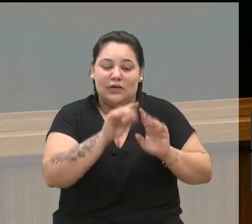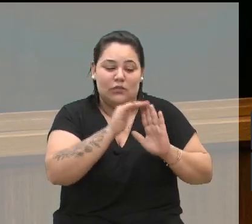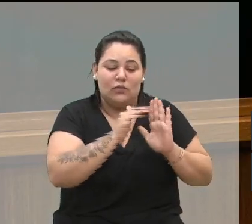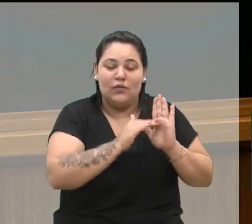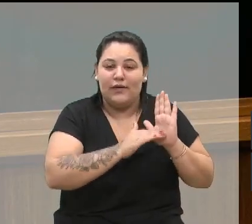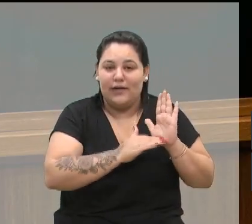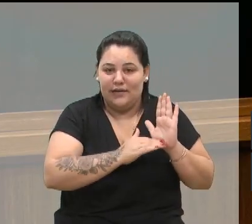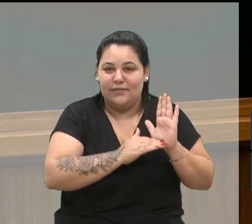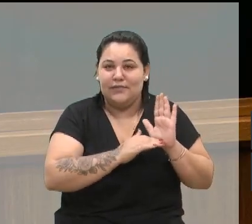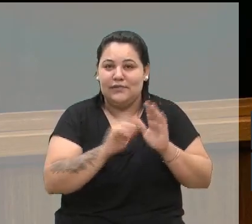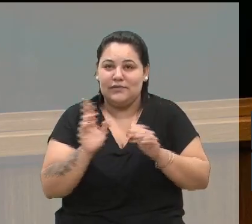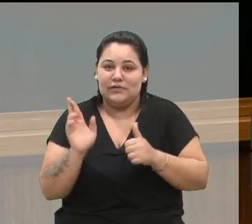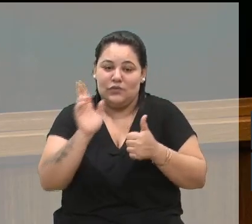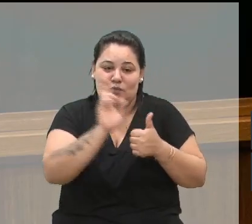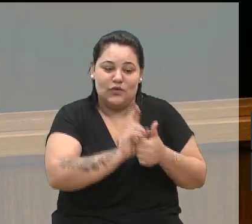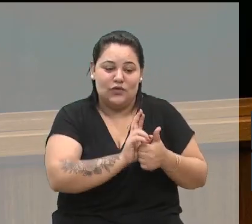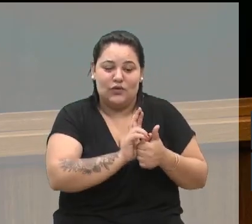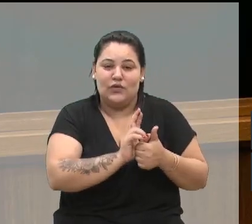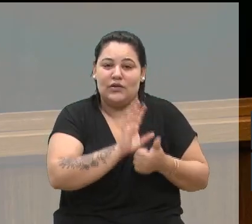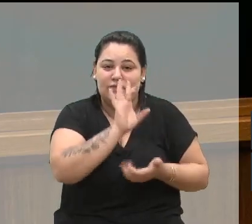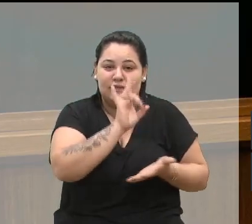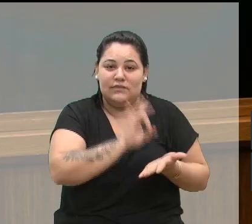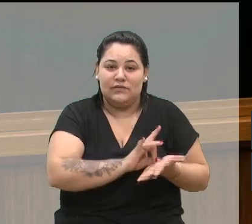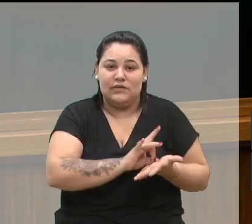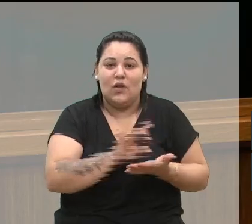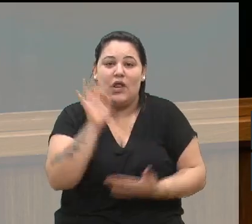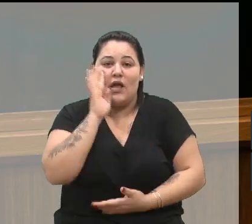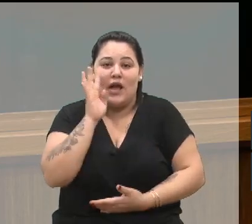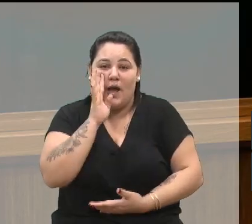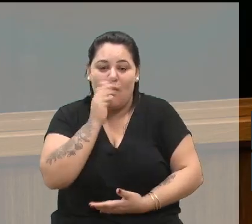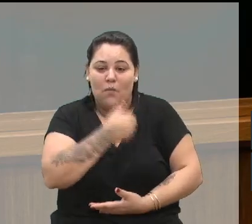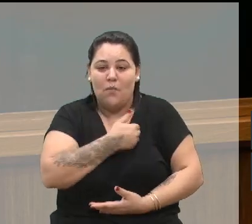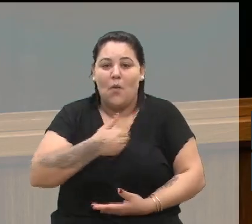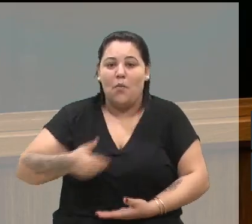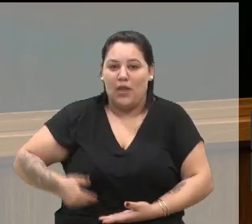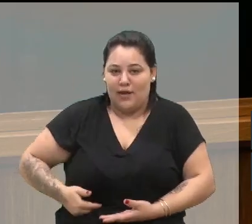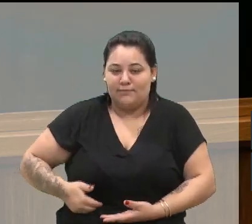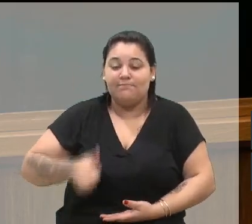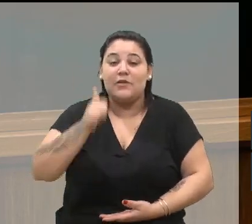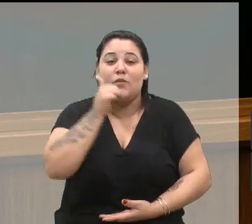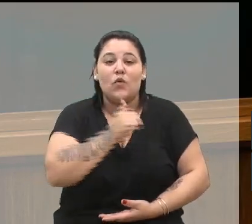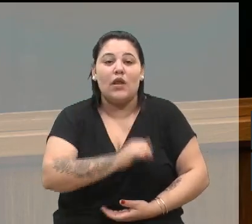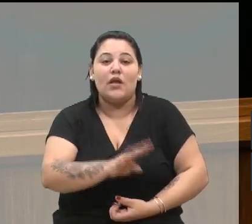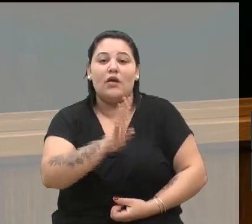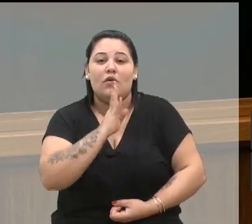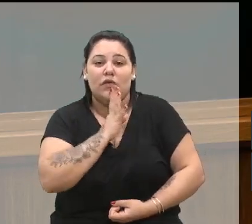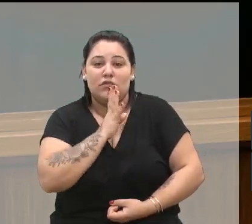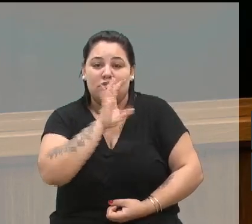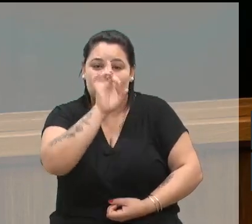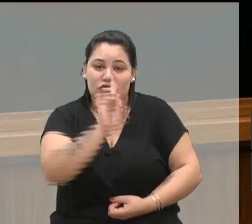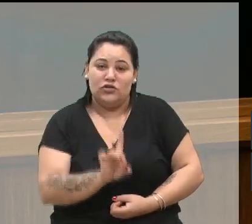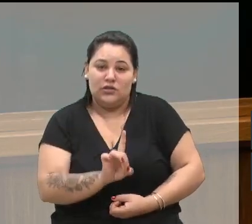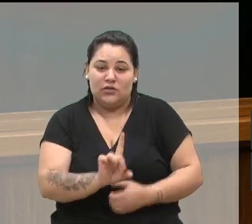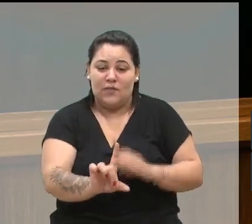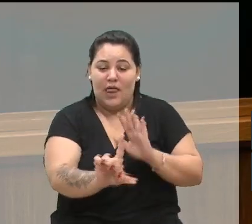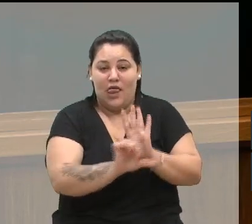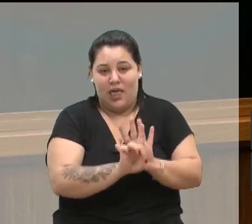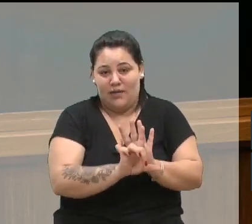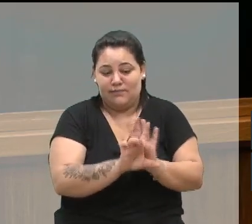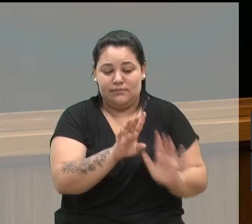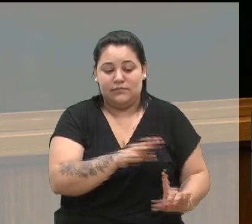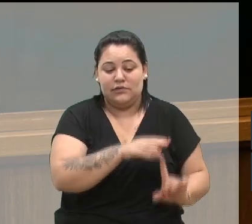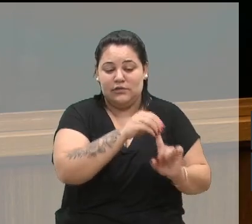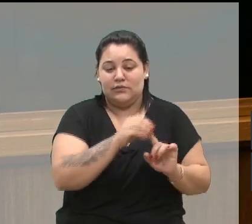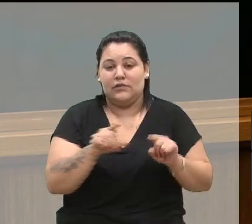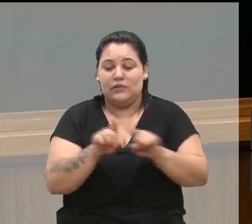das promotoras legais populares, onde as mulheres conheciam seu direito pela lei, principalmente a questão